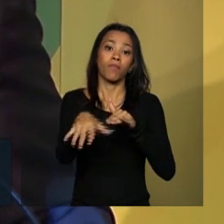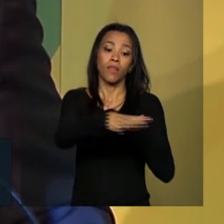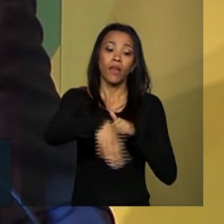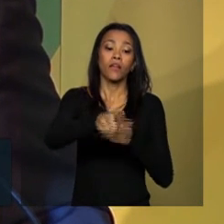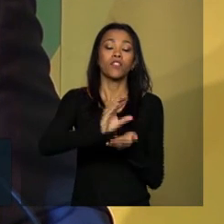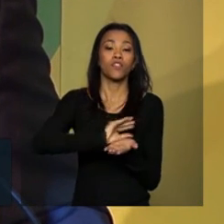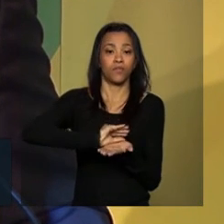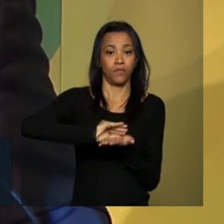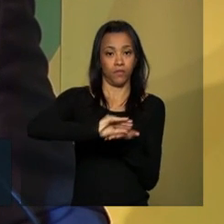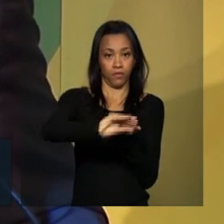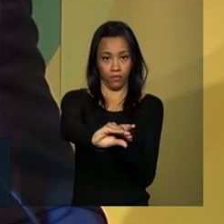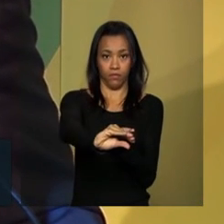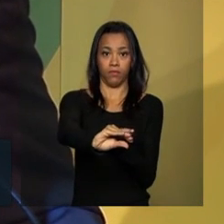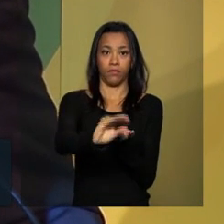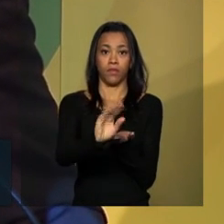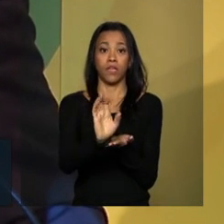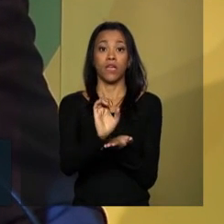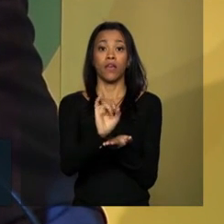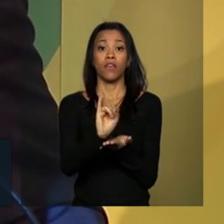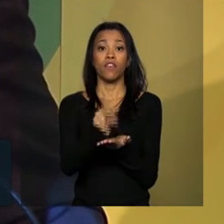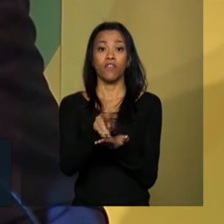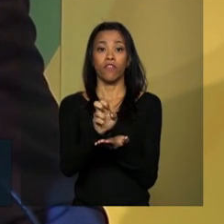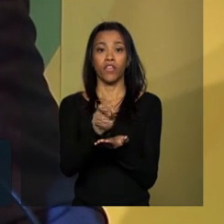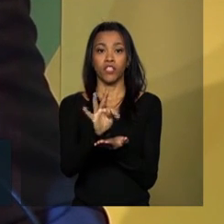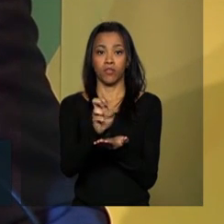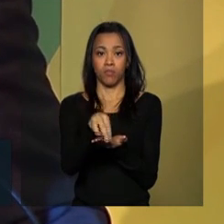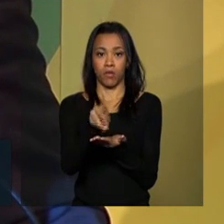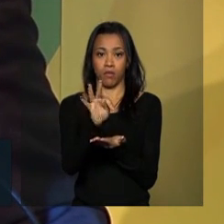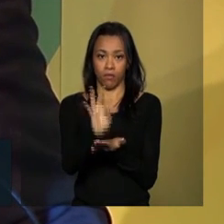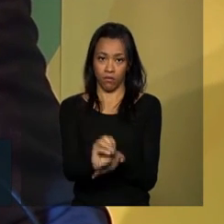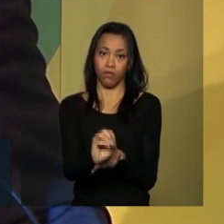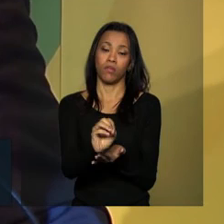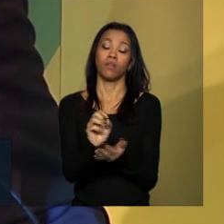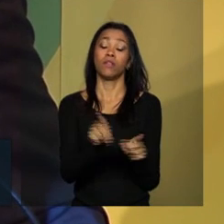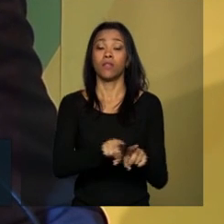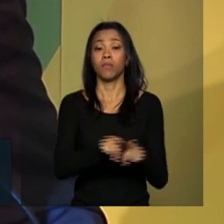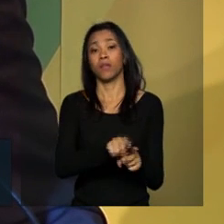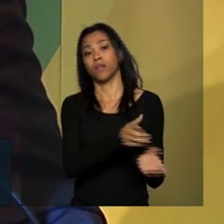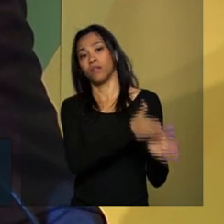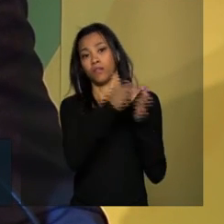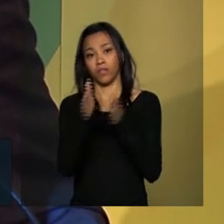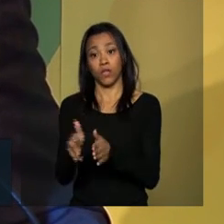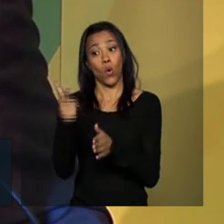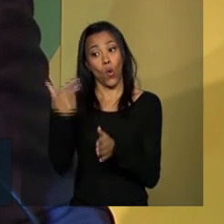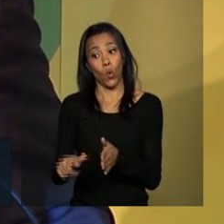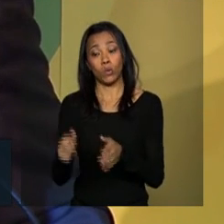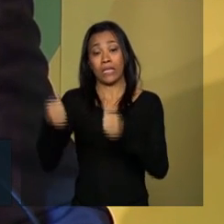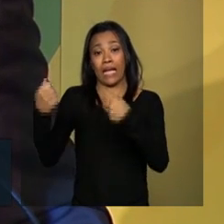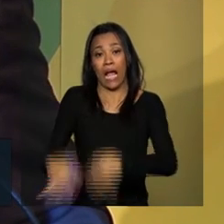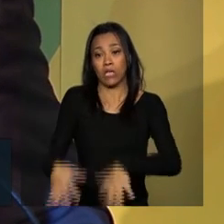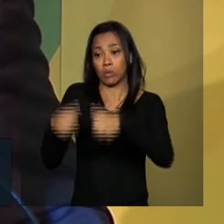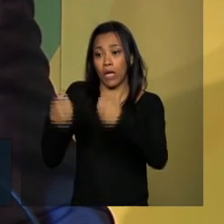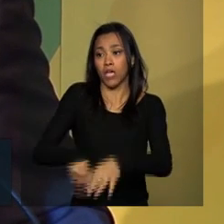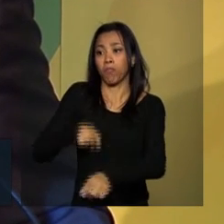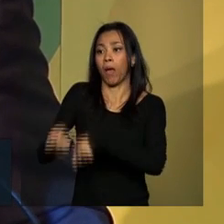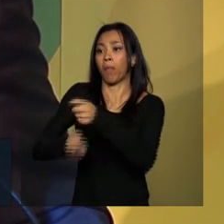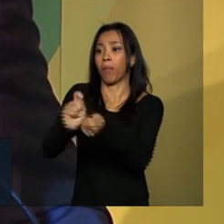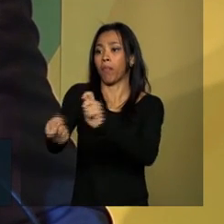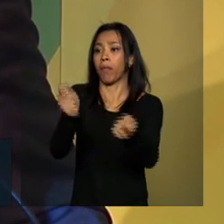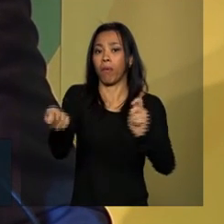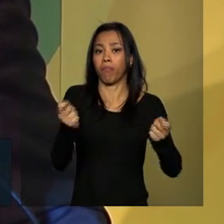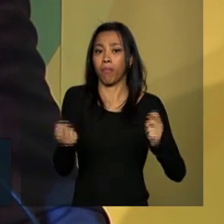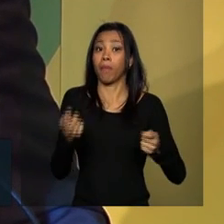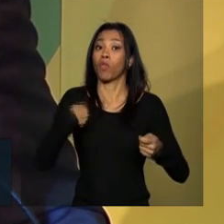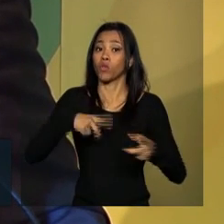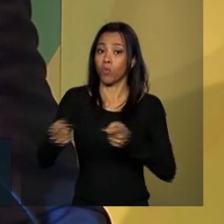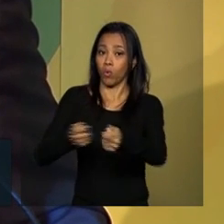também estamos atuando no lado mandatório de despesas, que exige certas mudanças